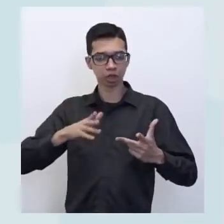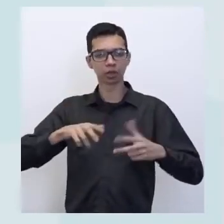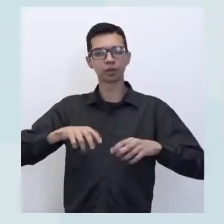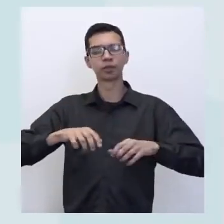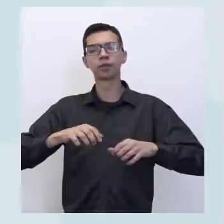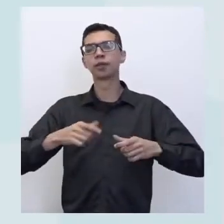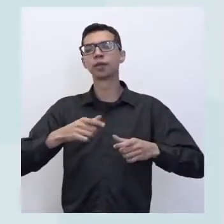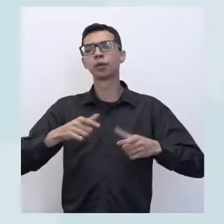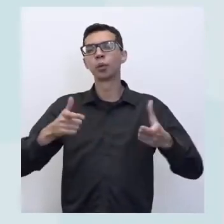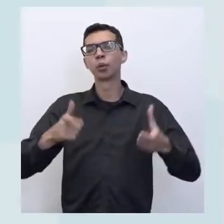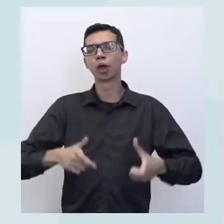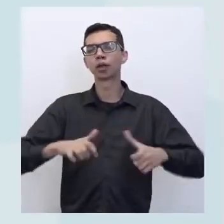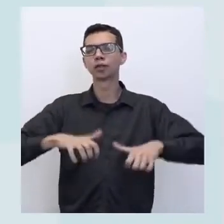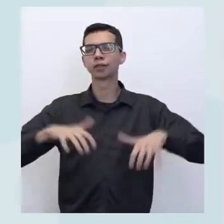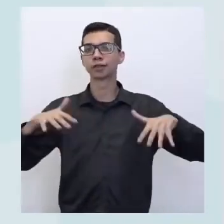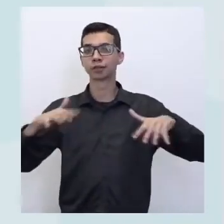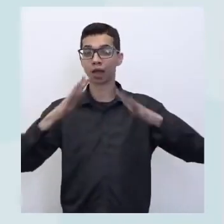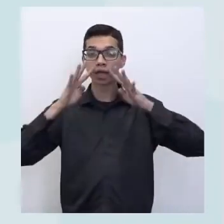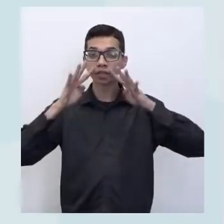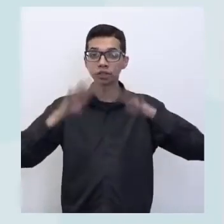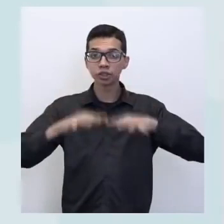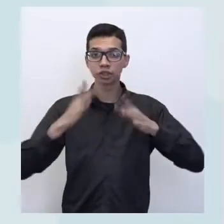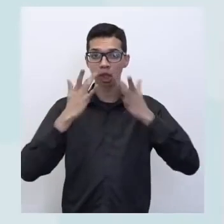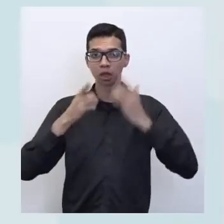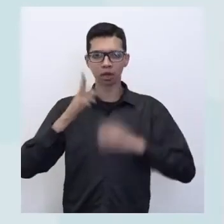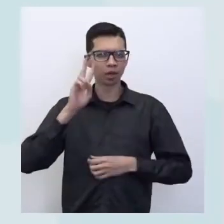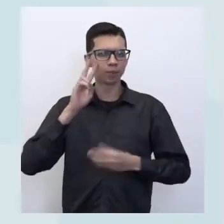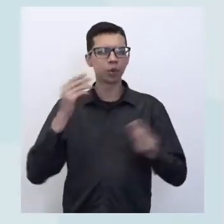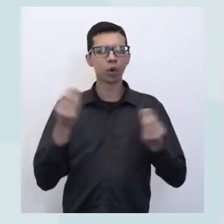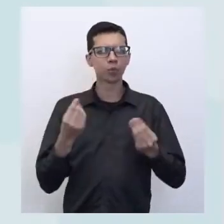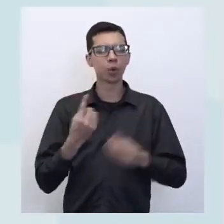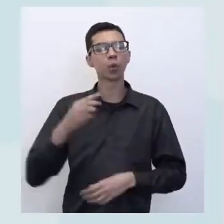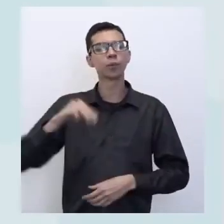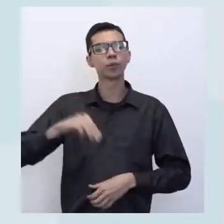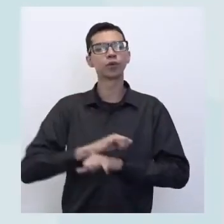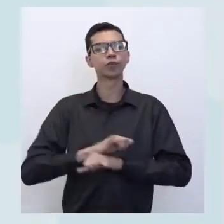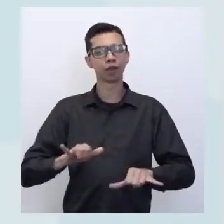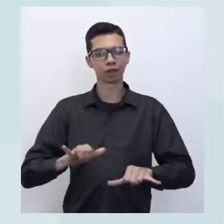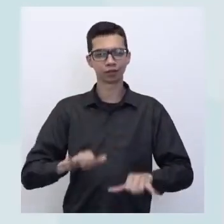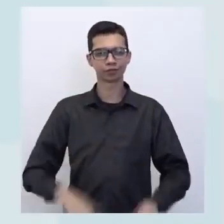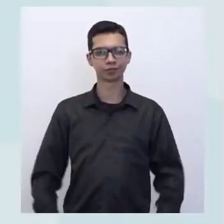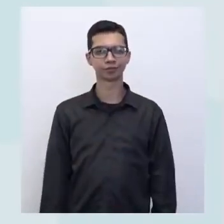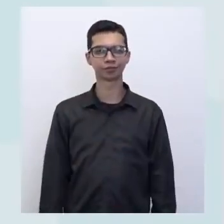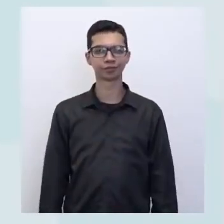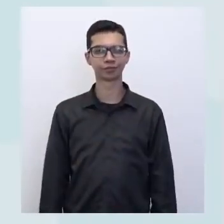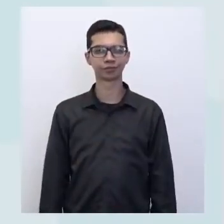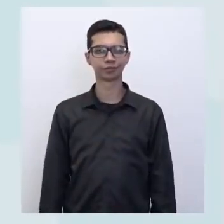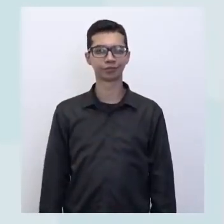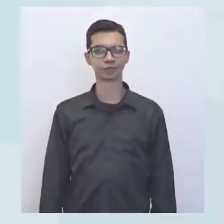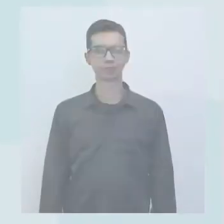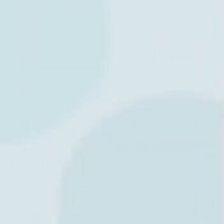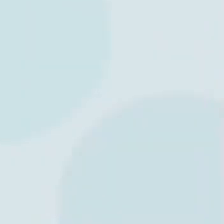lembra como que era essa peça? Eu vou dar 1 minuto para vocês contarem aqui para mim e para a professora Márcia.